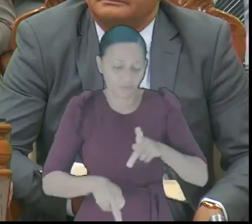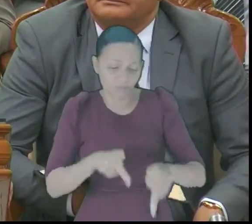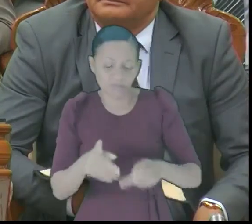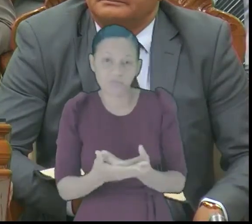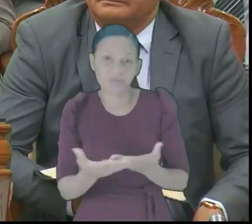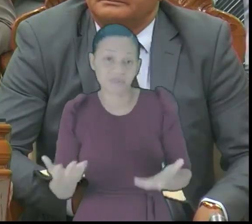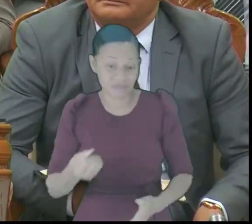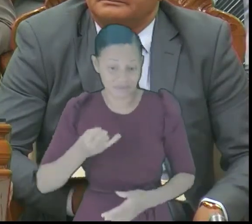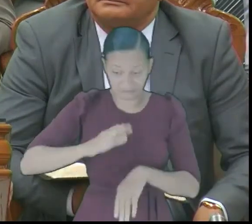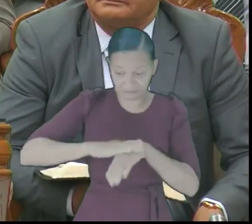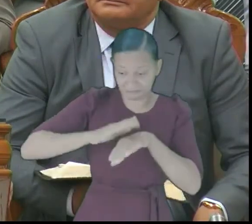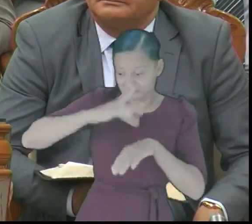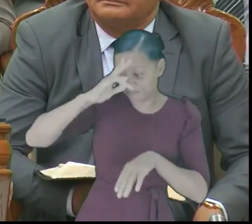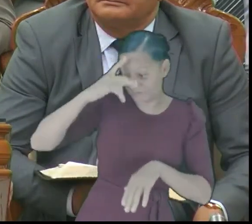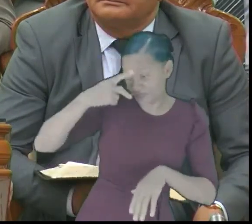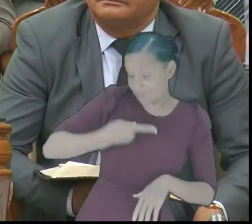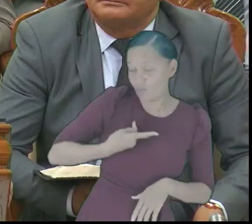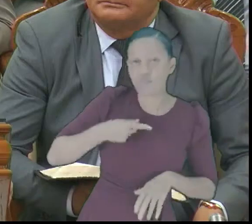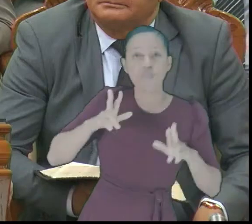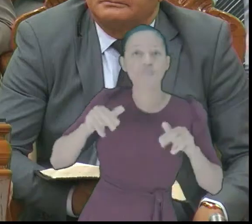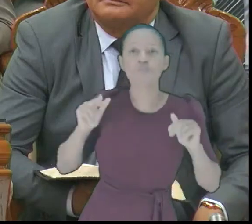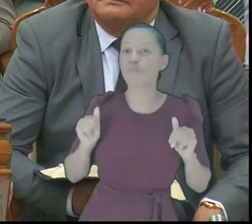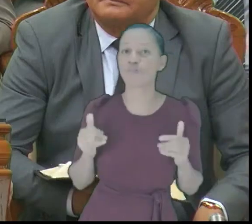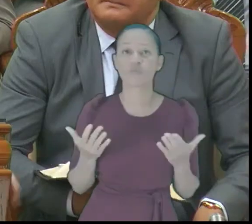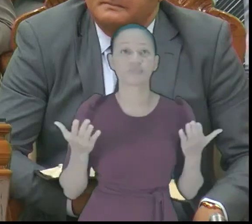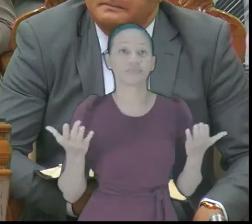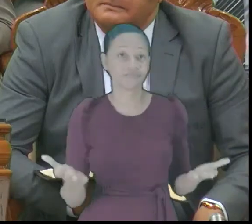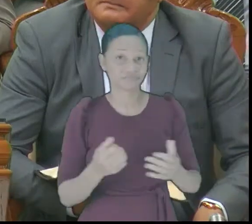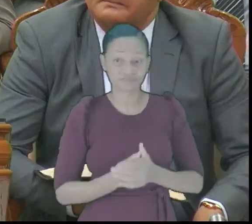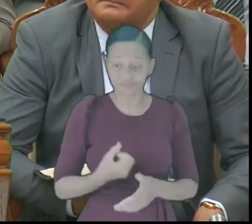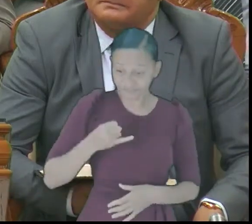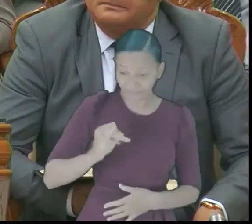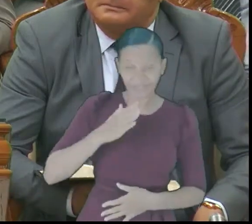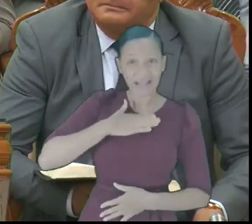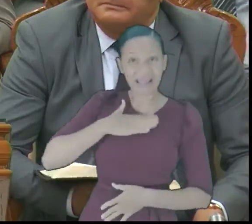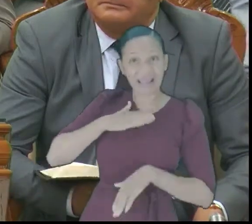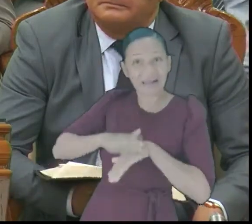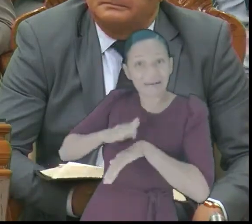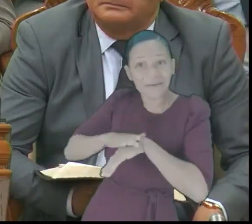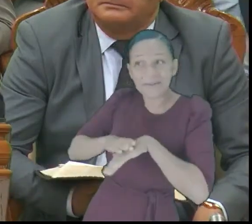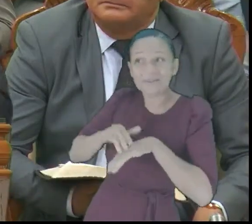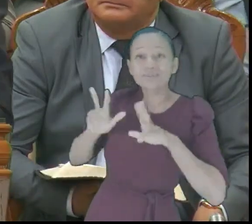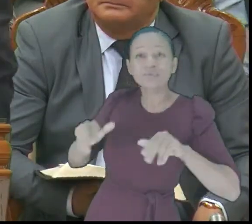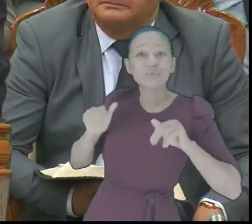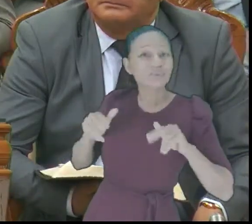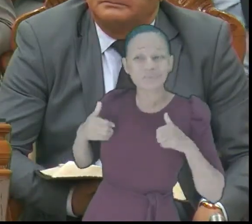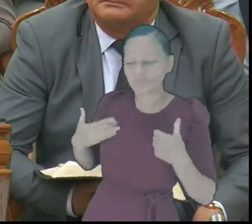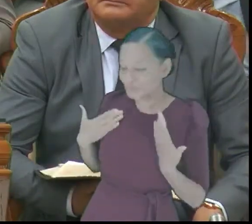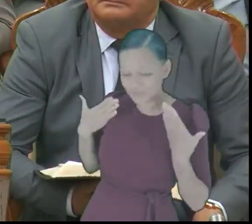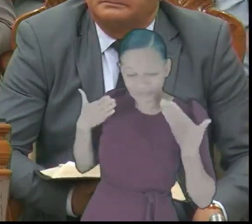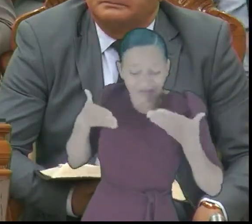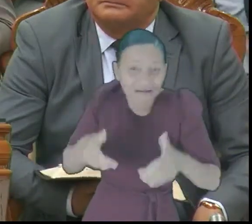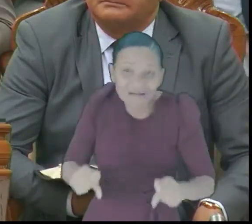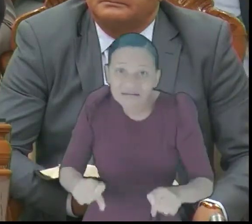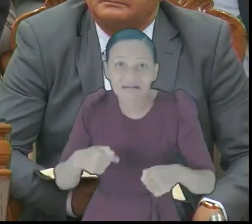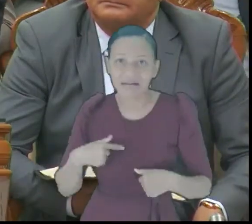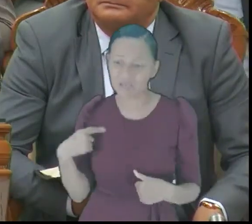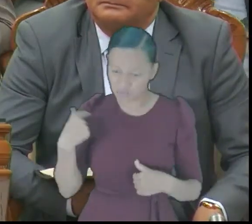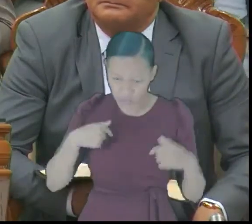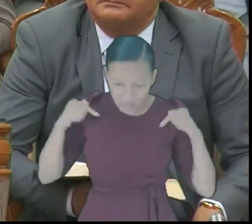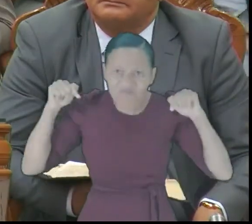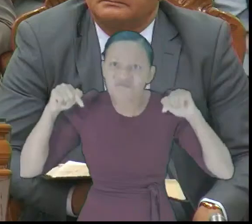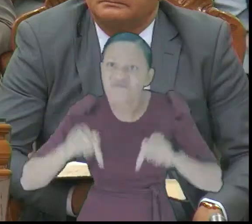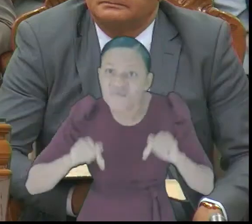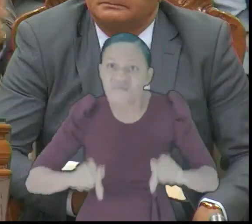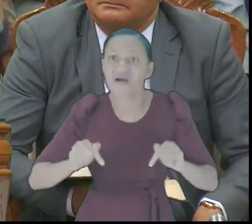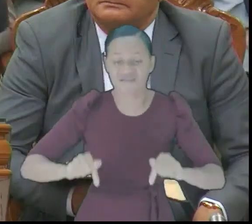fosse por si próprio, não estaria aqui nunca. Se fosse por mim mesmo, eu não estaria aqui nunca. Nós só